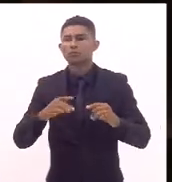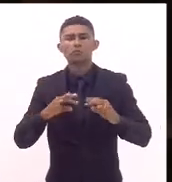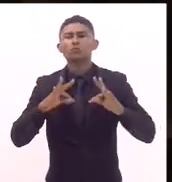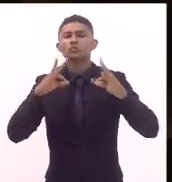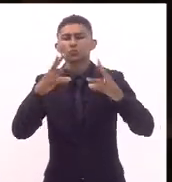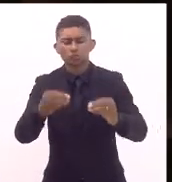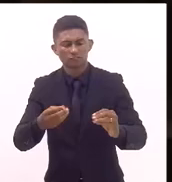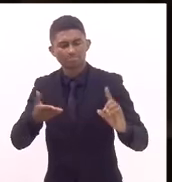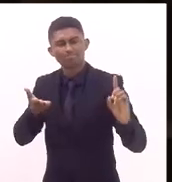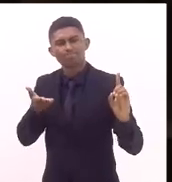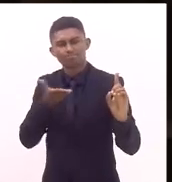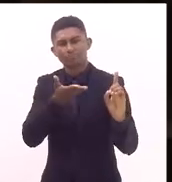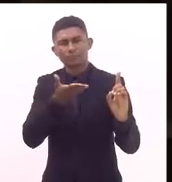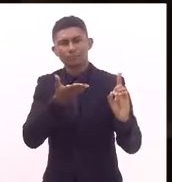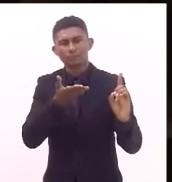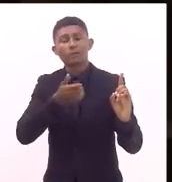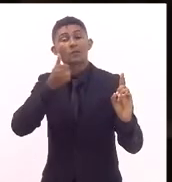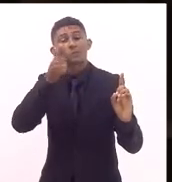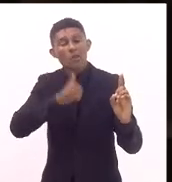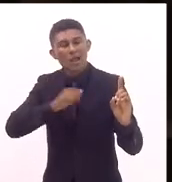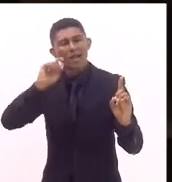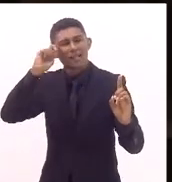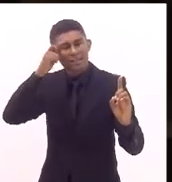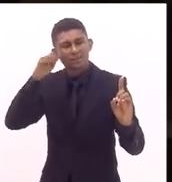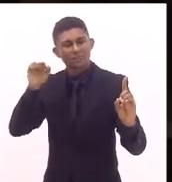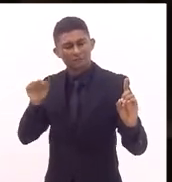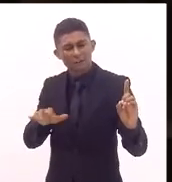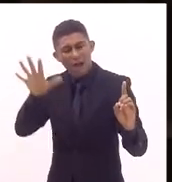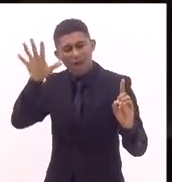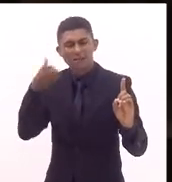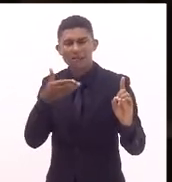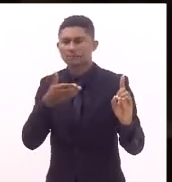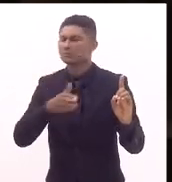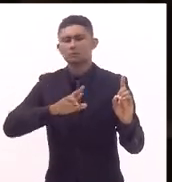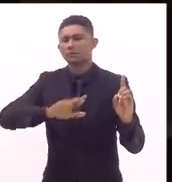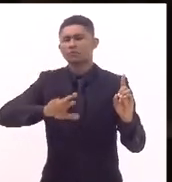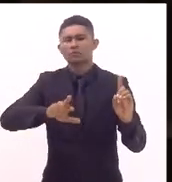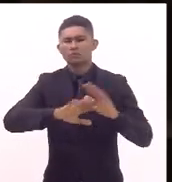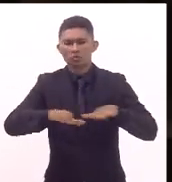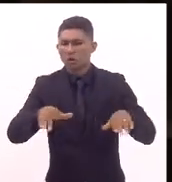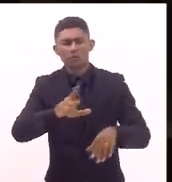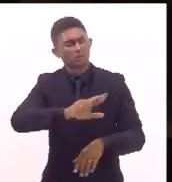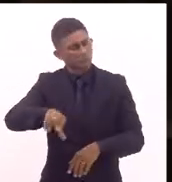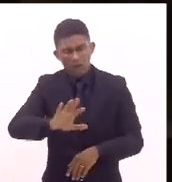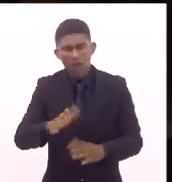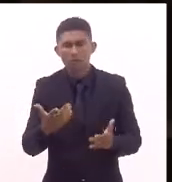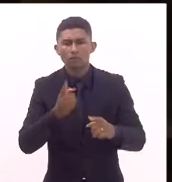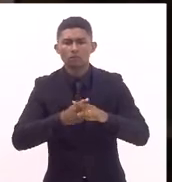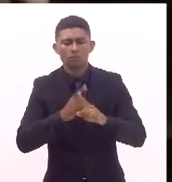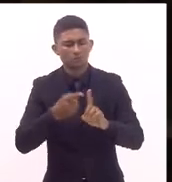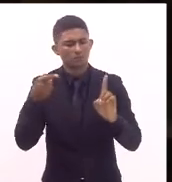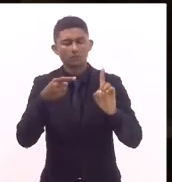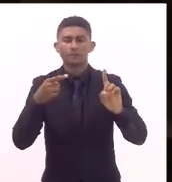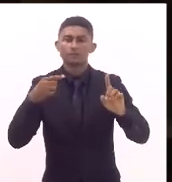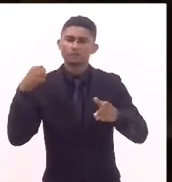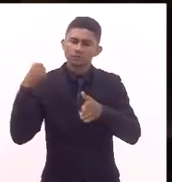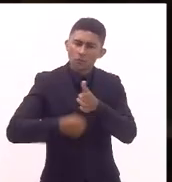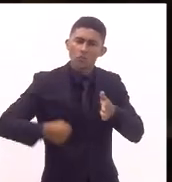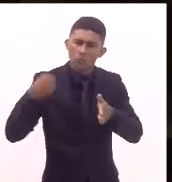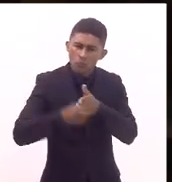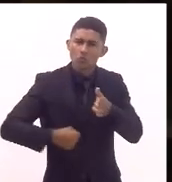E não é só porque a mulher negra favelada não porque ela traduziu na luta dela